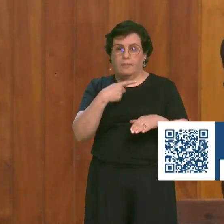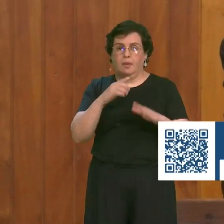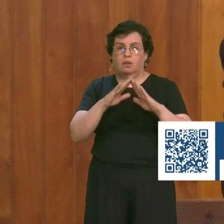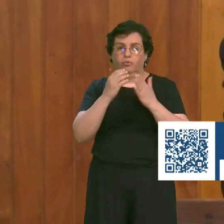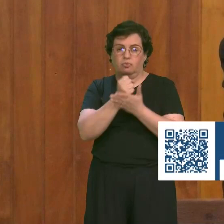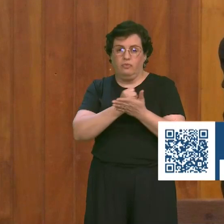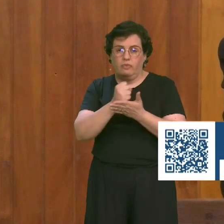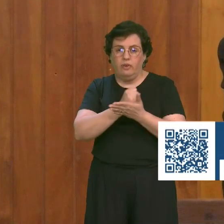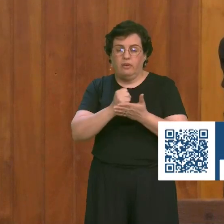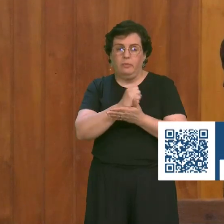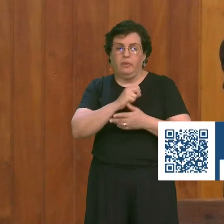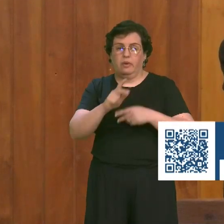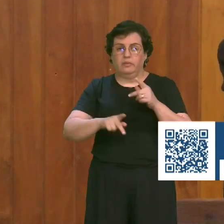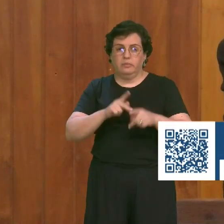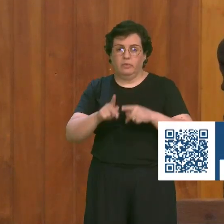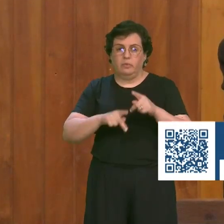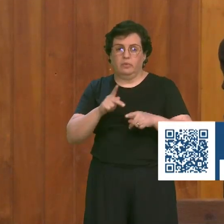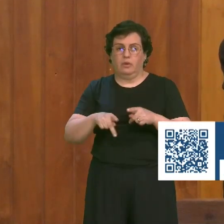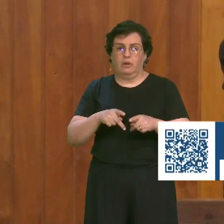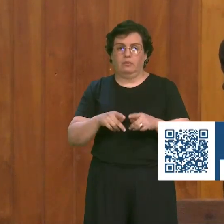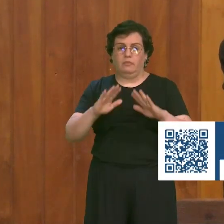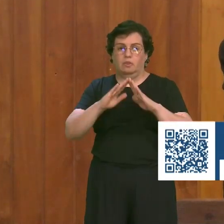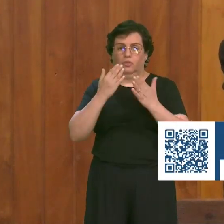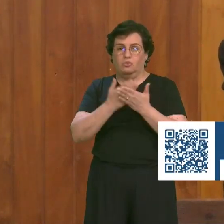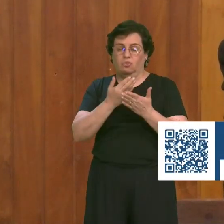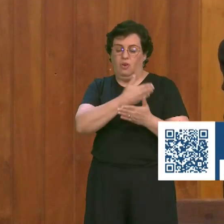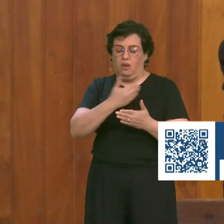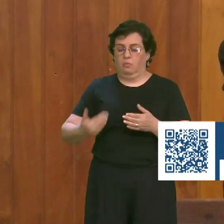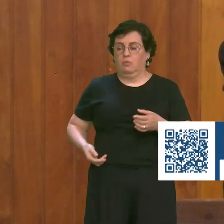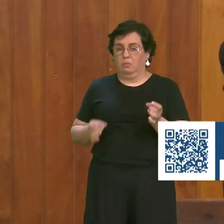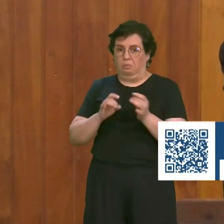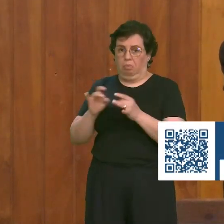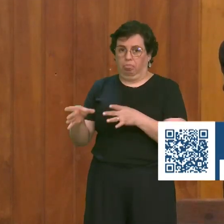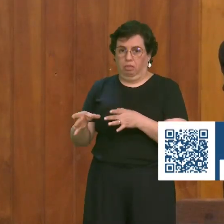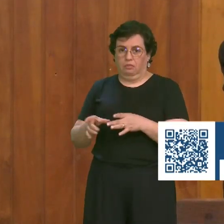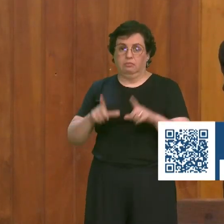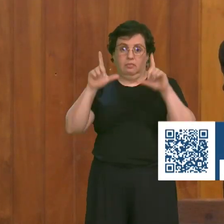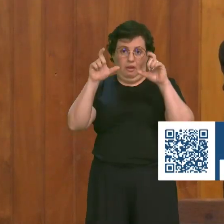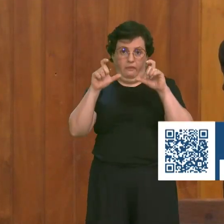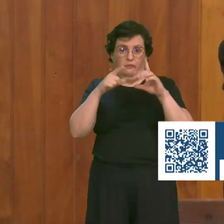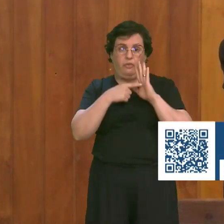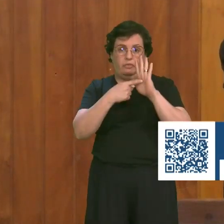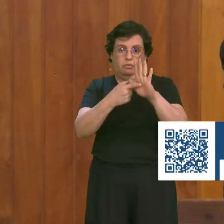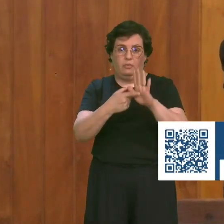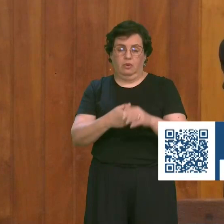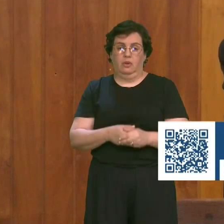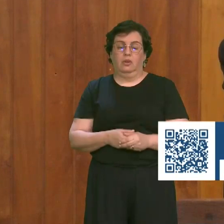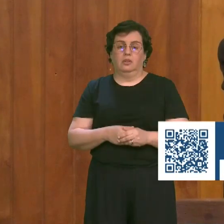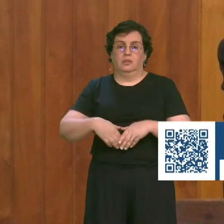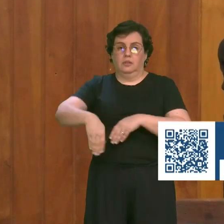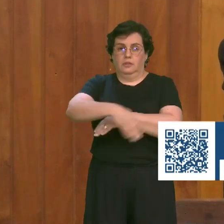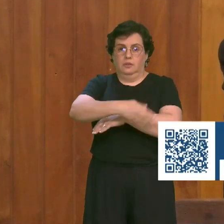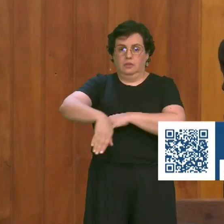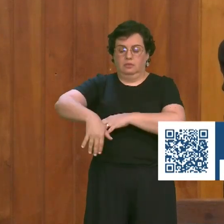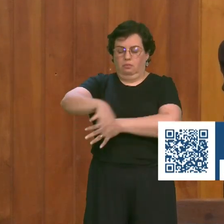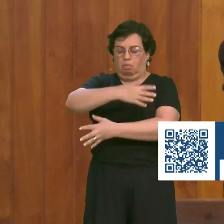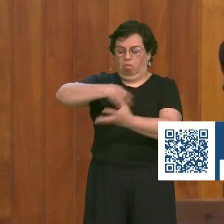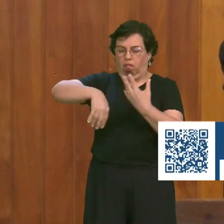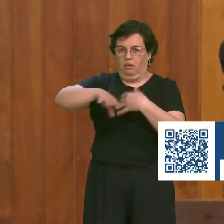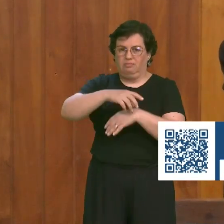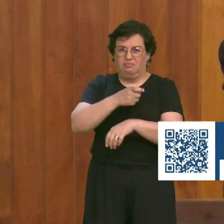as escolas públicas abandonadas tem a foto aí que não deixa mentir as ruas um